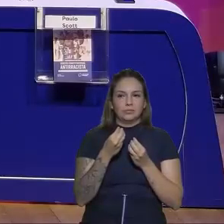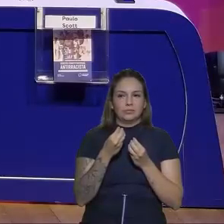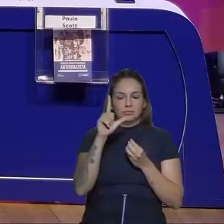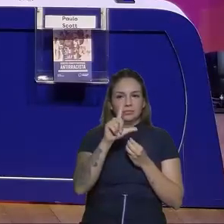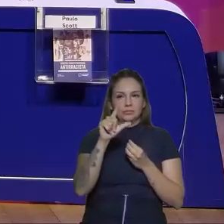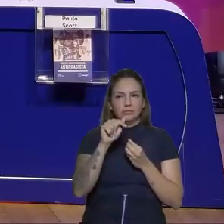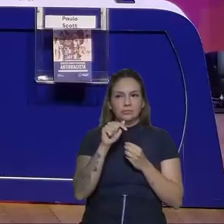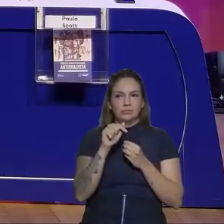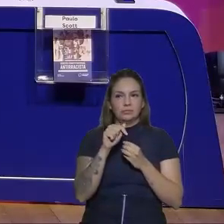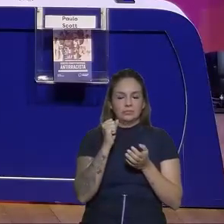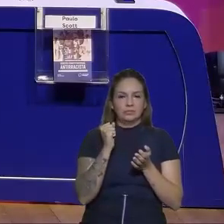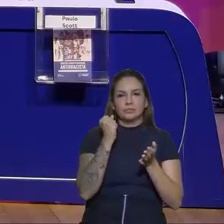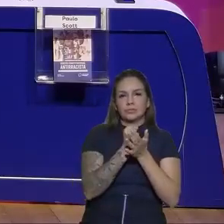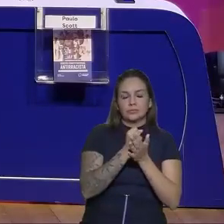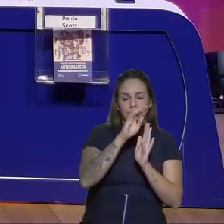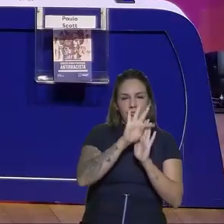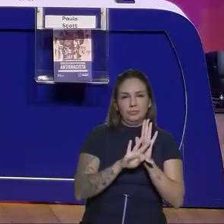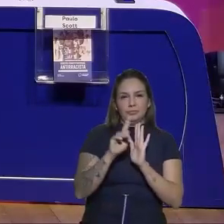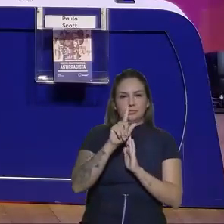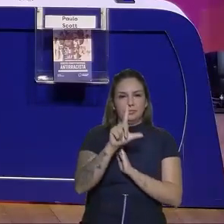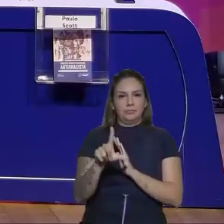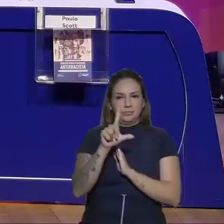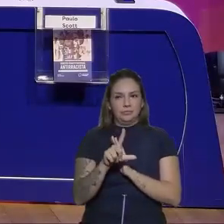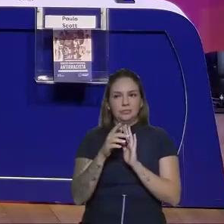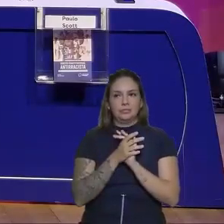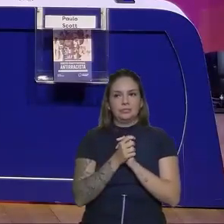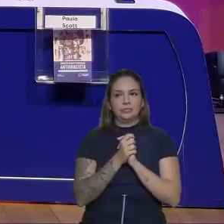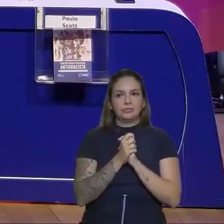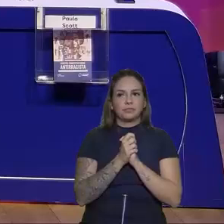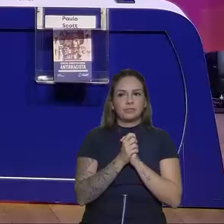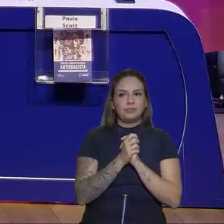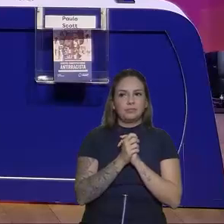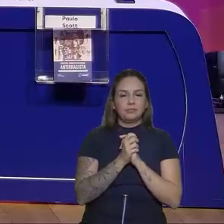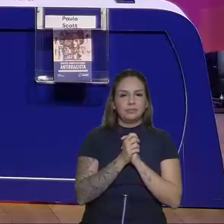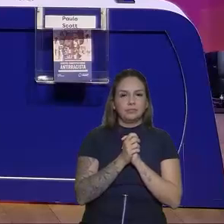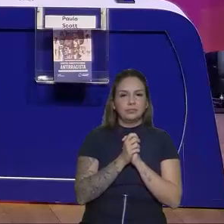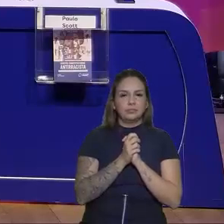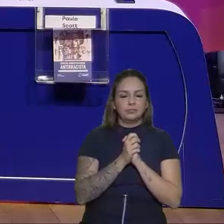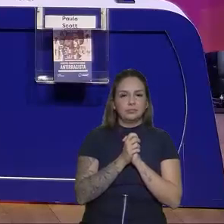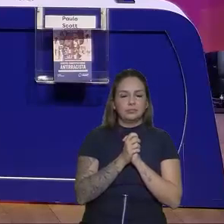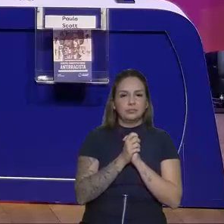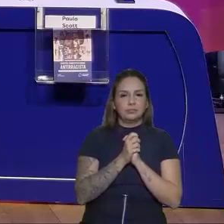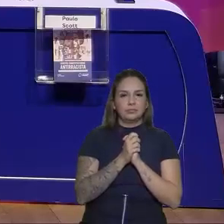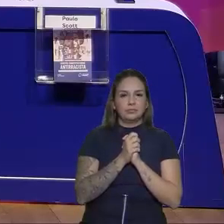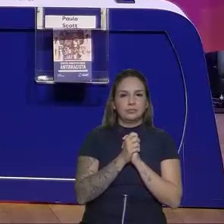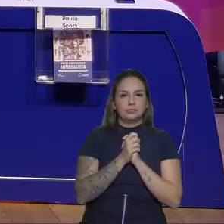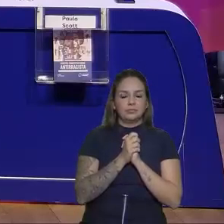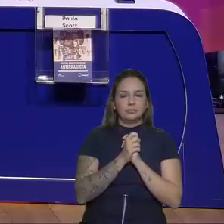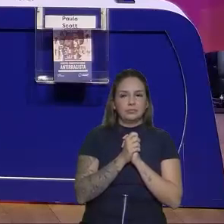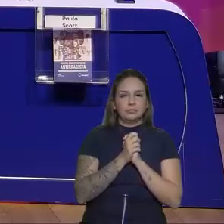como a literatura marca o texto não literário, né? O texto não ficcional. Estou